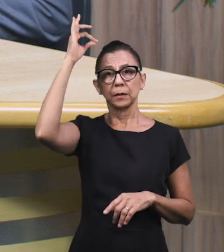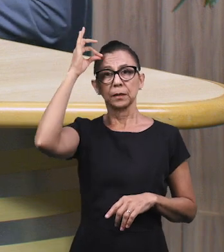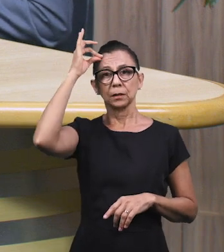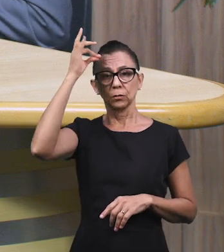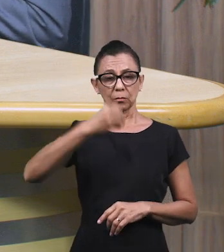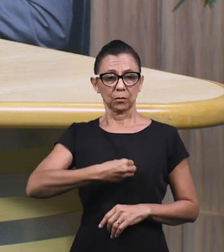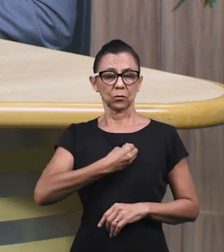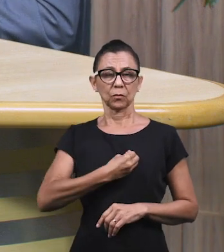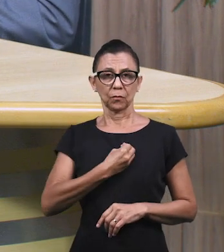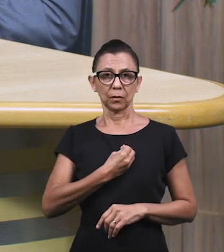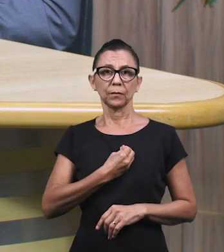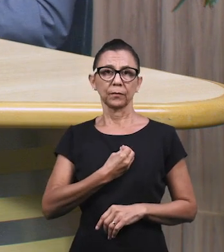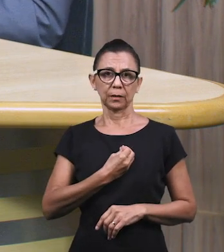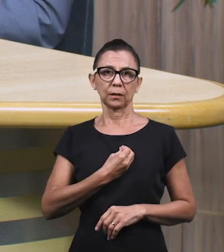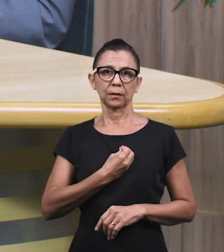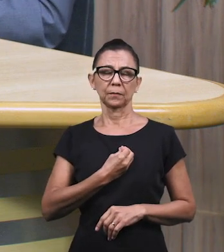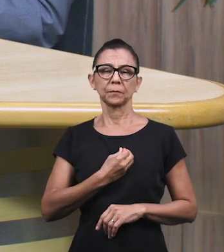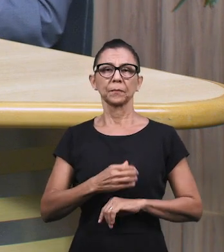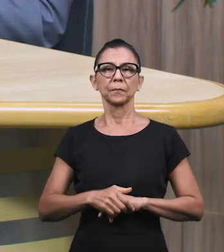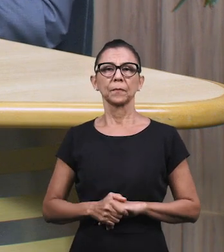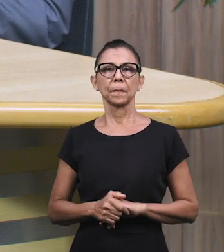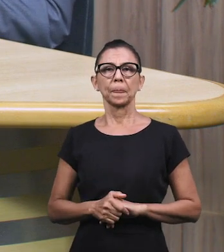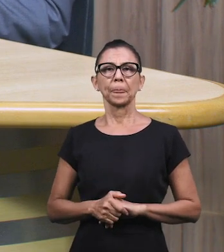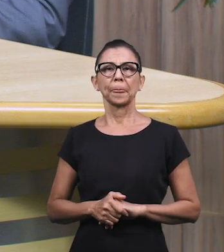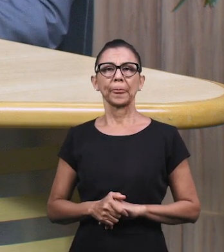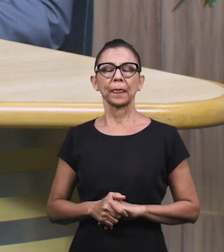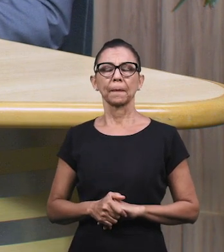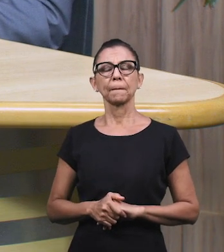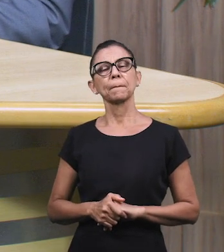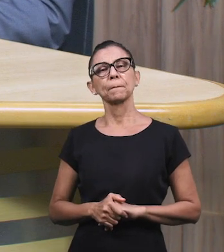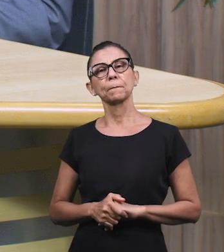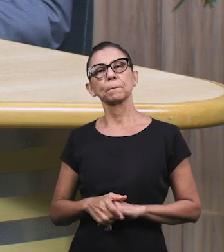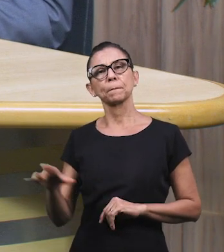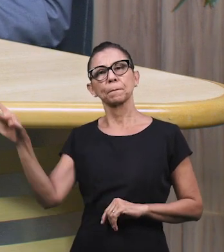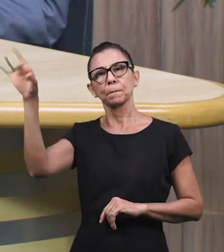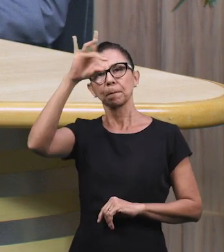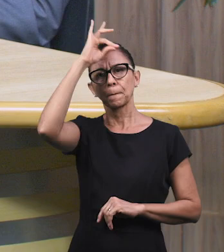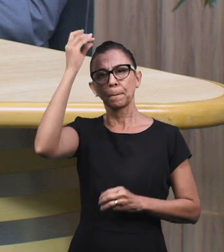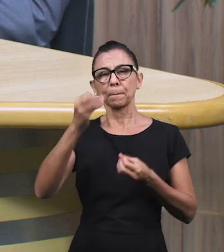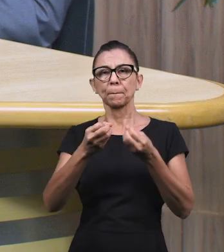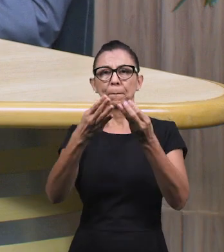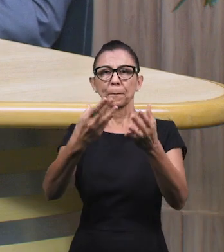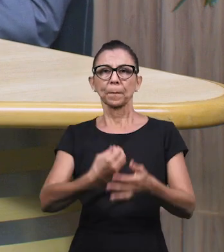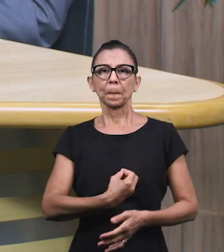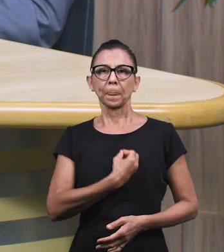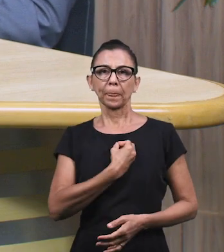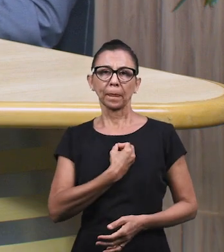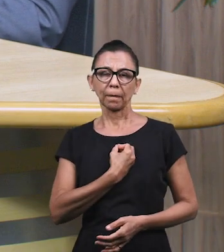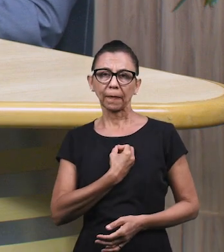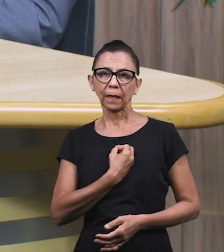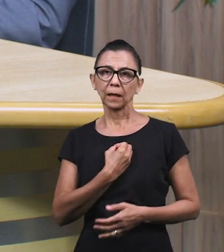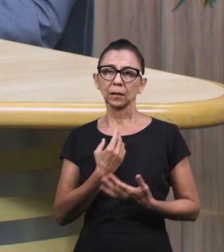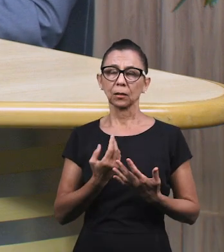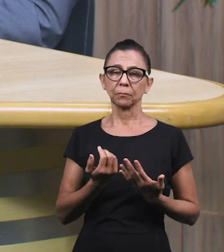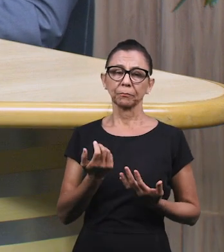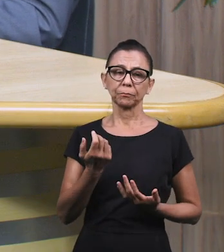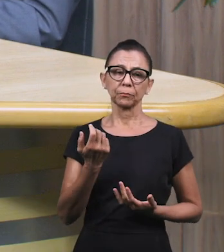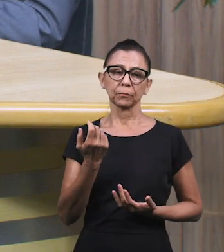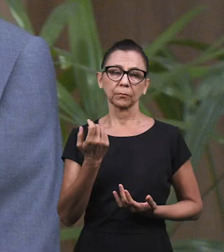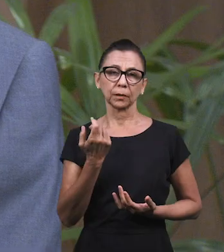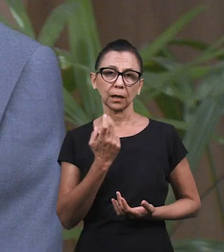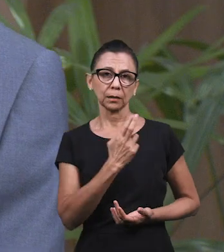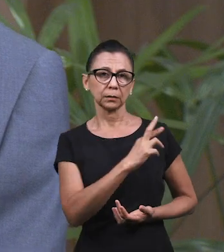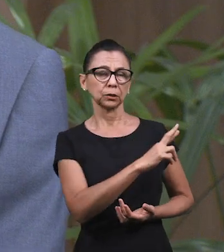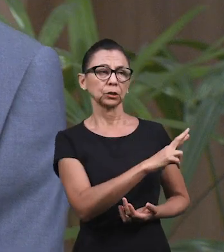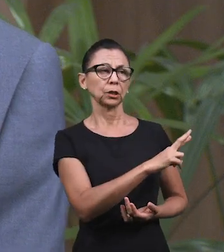Espírito Santo? Você vai viver a morte, porque não tem jeito, porque o Espírito Santo aqui, ele traz vida. Então a letra, então você viver religião, você